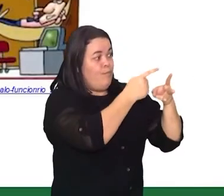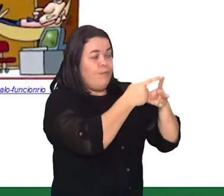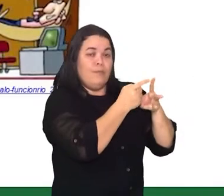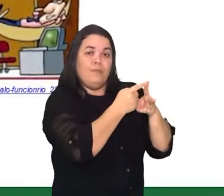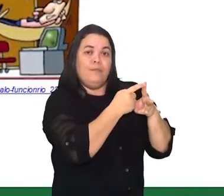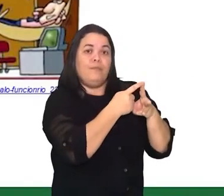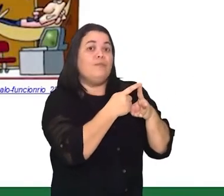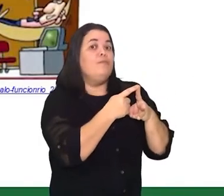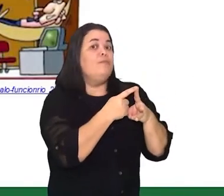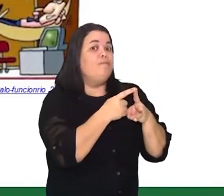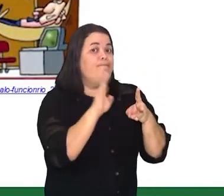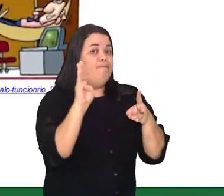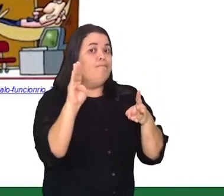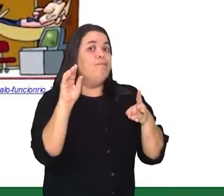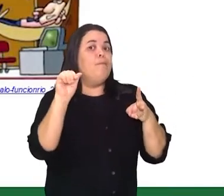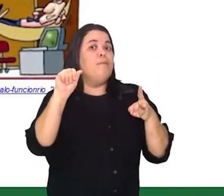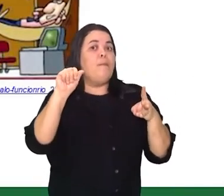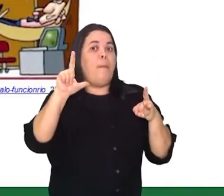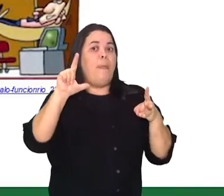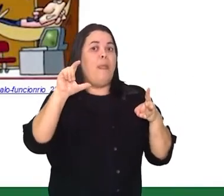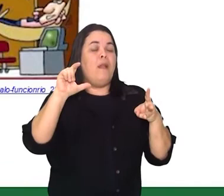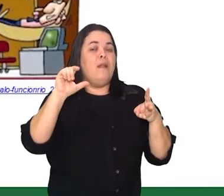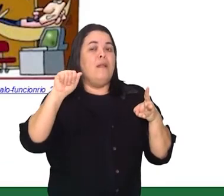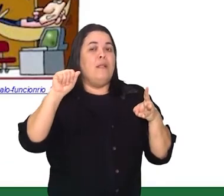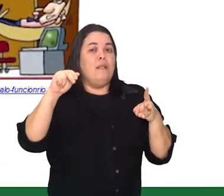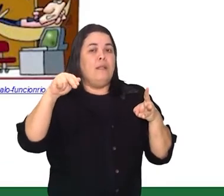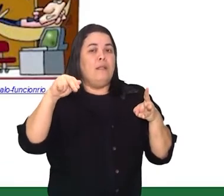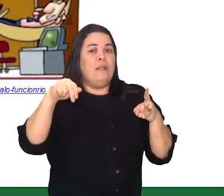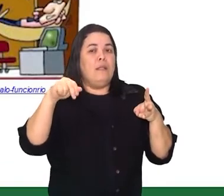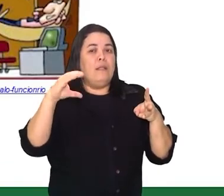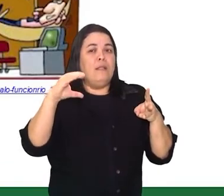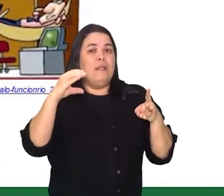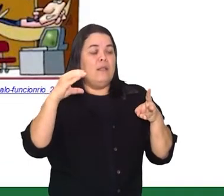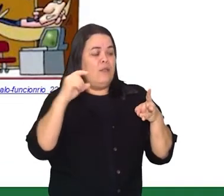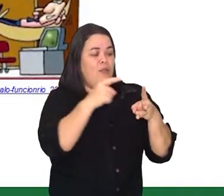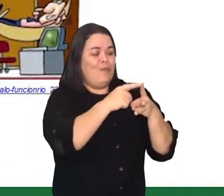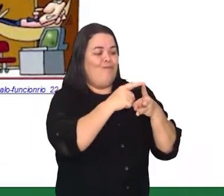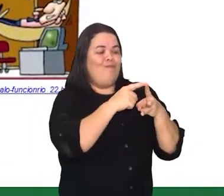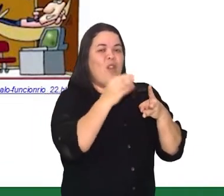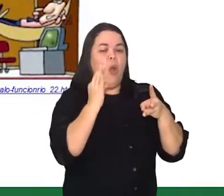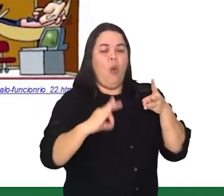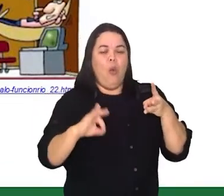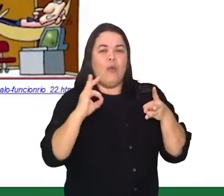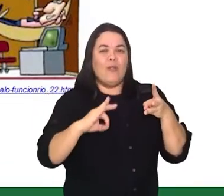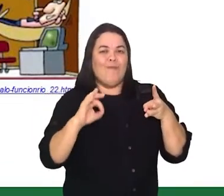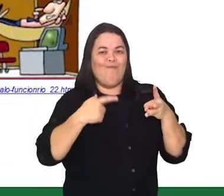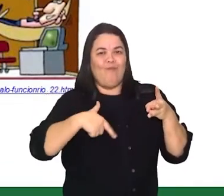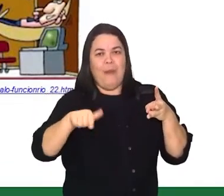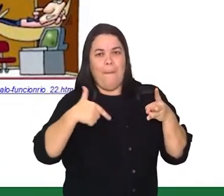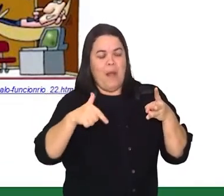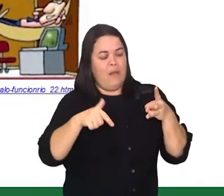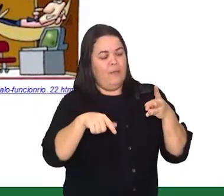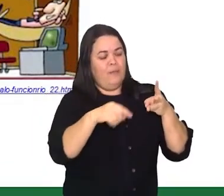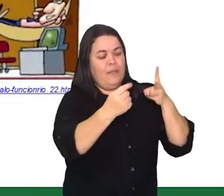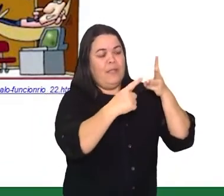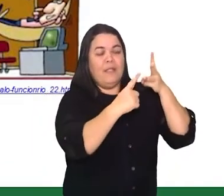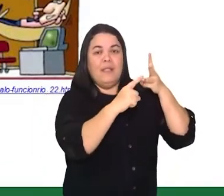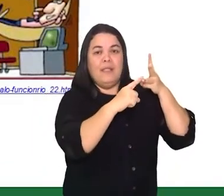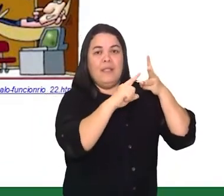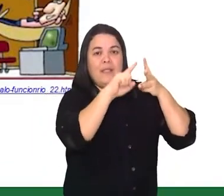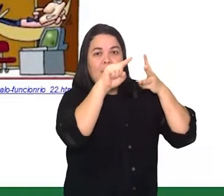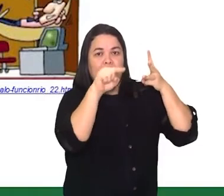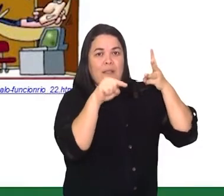Um balanço de seus desempenhos, e também no último quadro, onde Aderbal